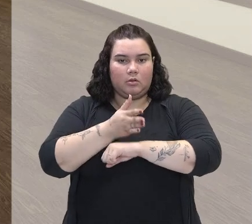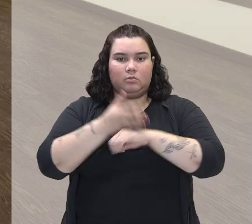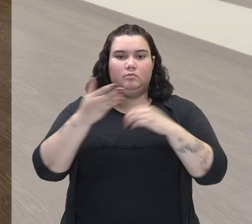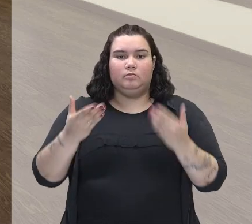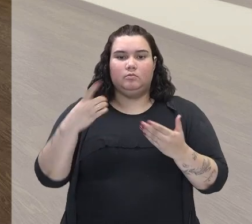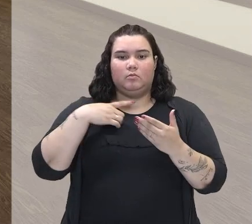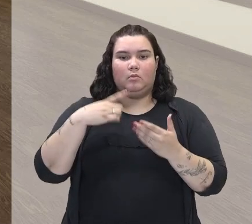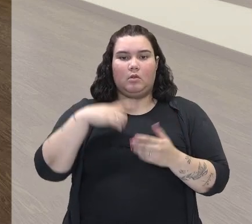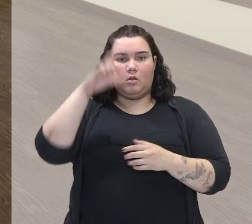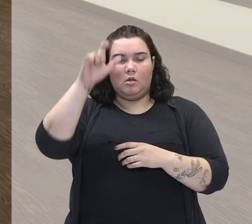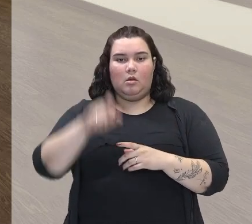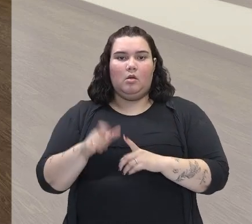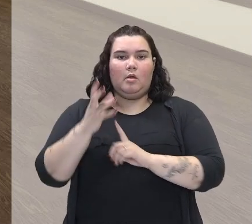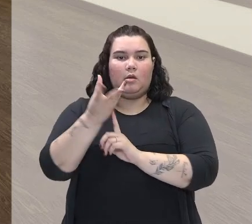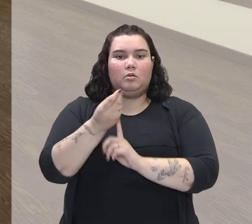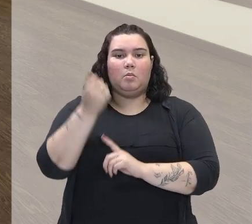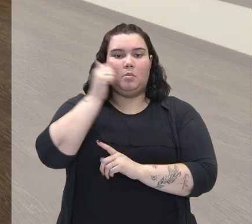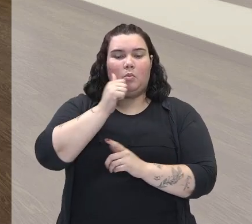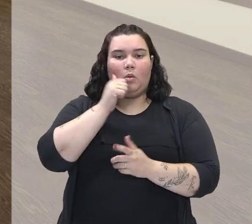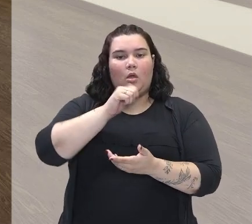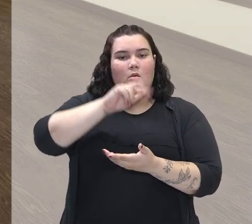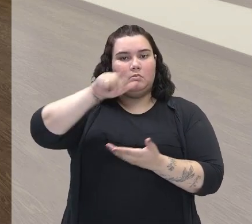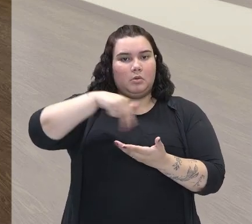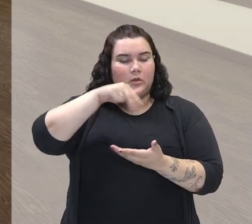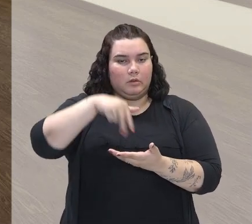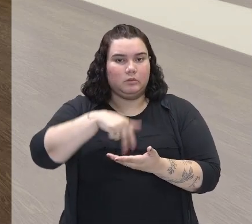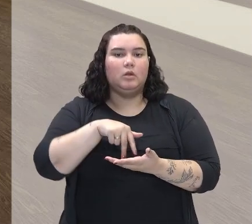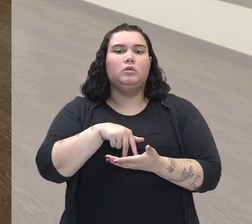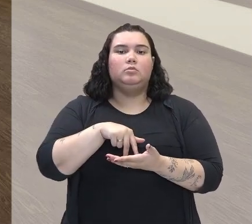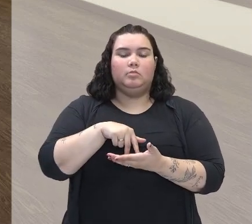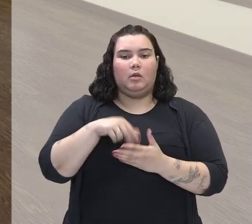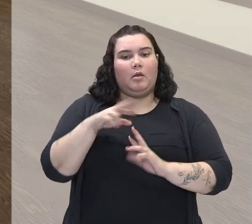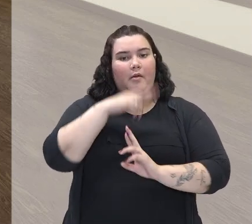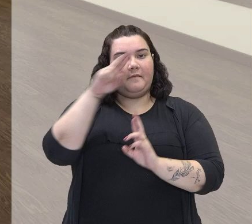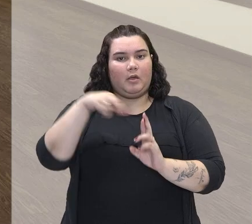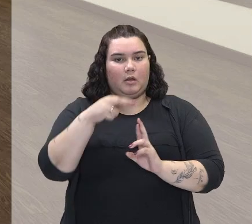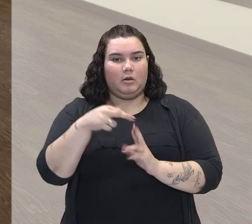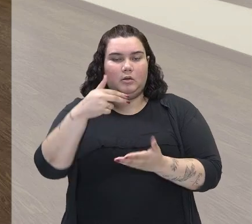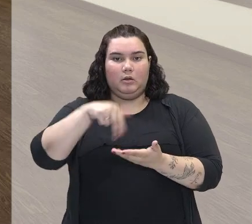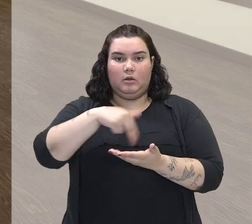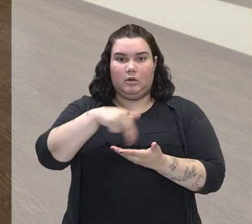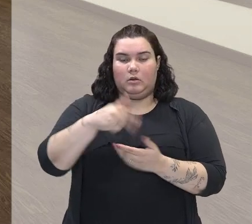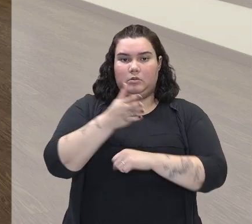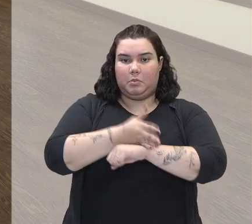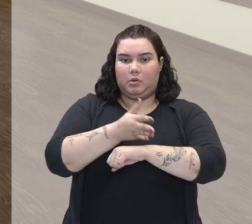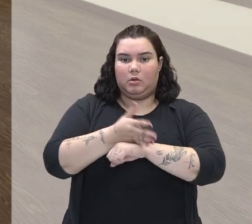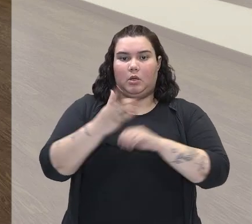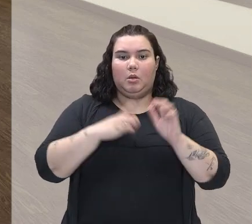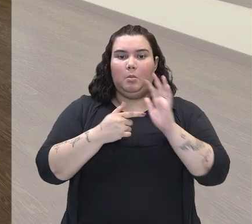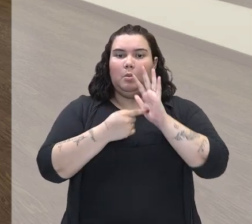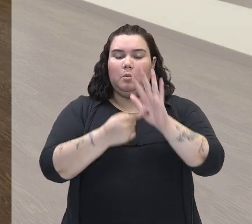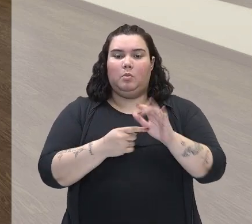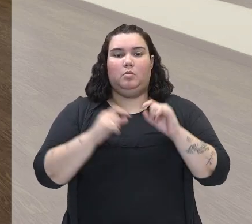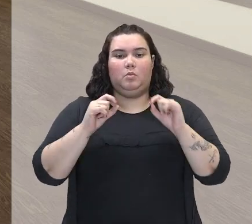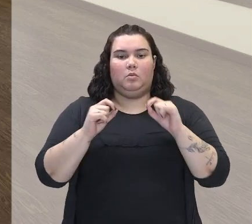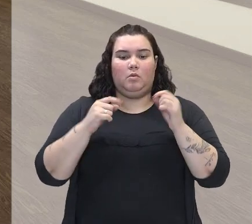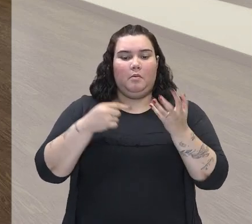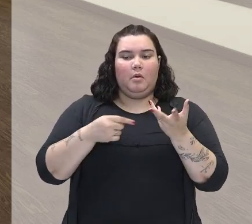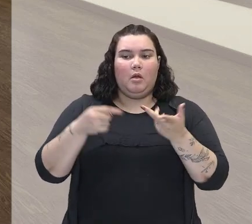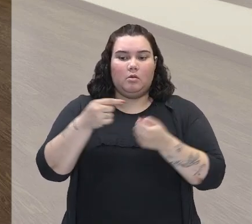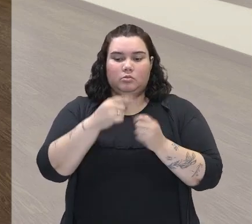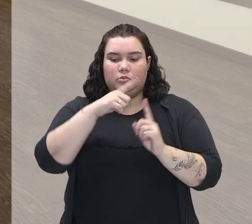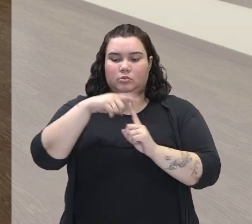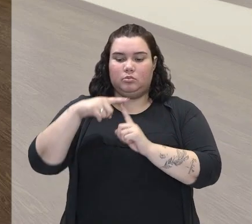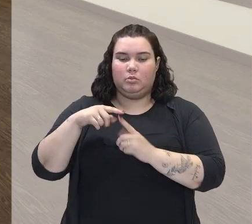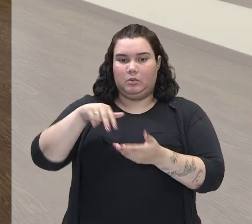uma artista, uma bailarina, que foi uma referência na dança moderna também, que ela trouxe, né, muito desses indícios da dança